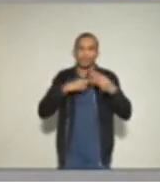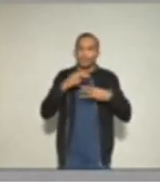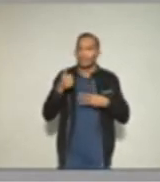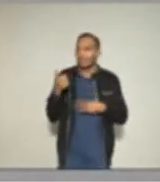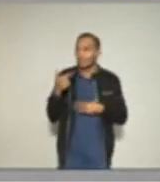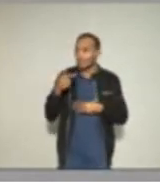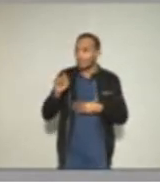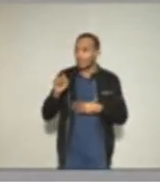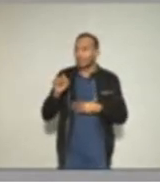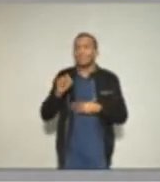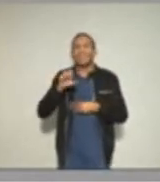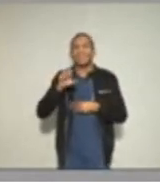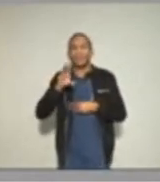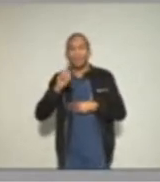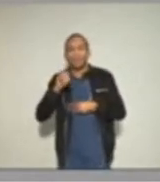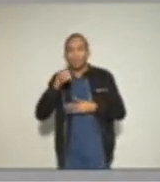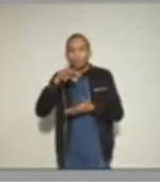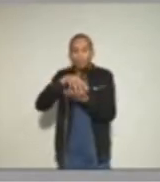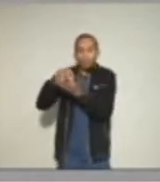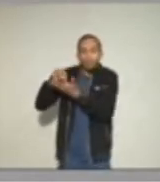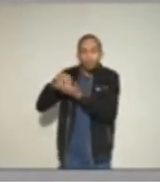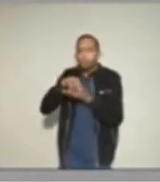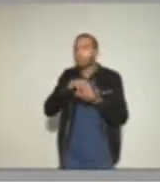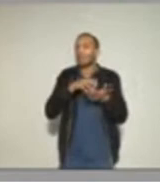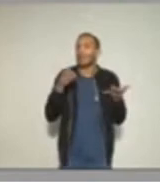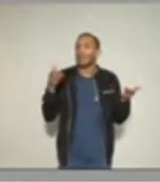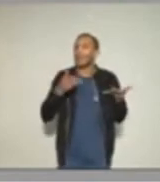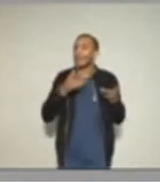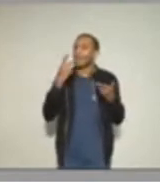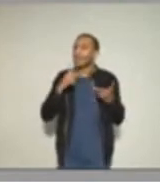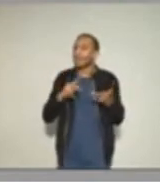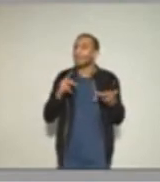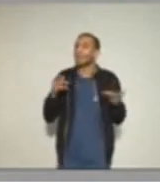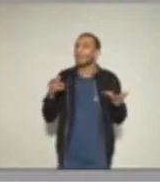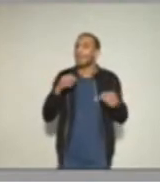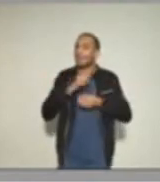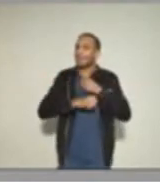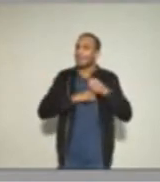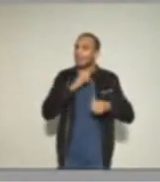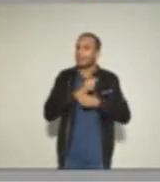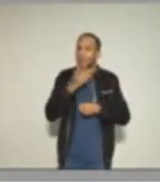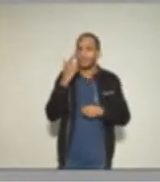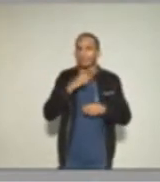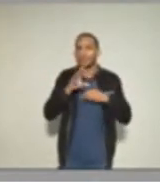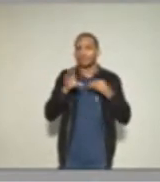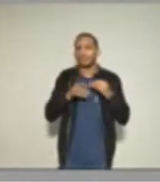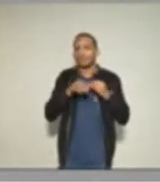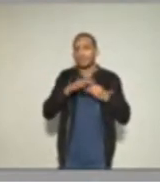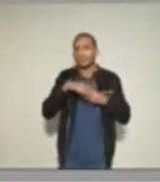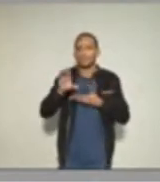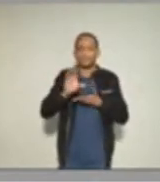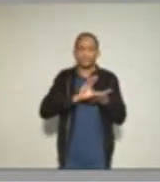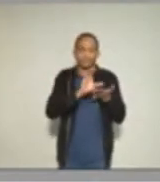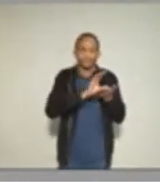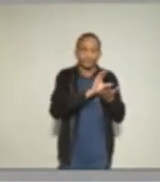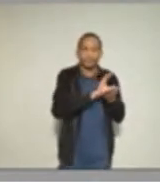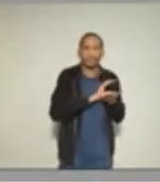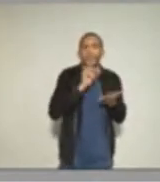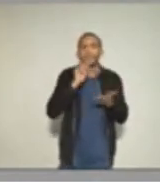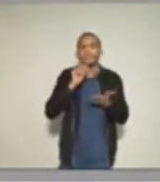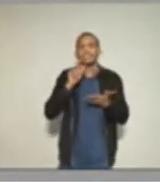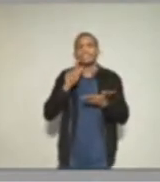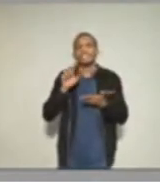120 ecopontos, que só agora, nesse ano, nós conseguimos incluir no recebimento dos ecopontos o